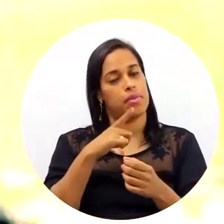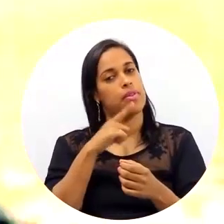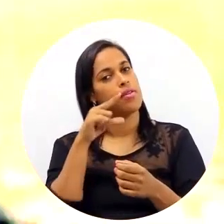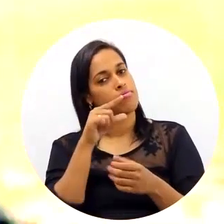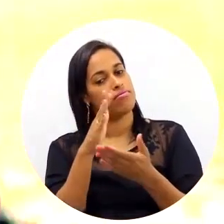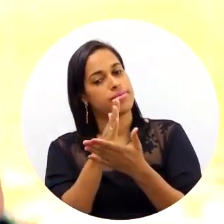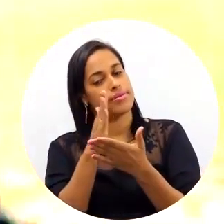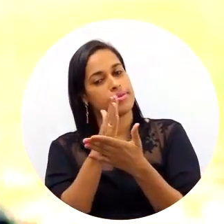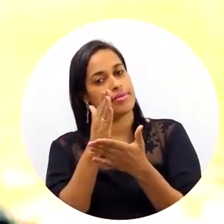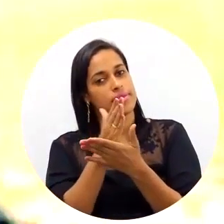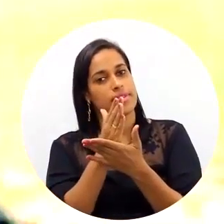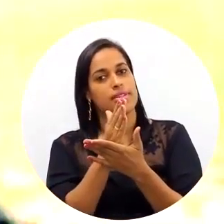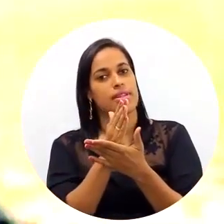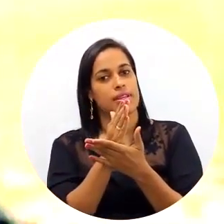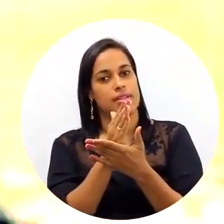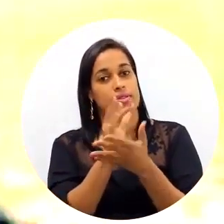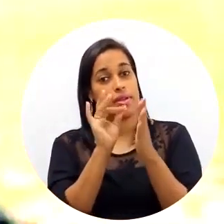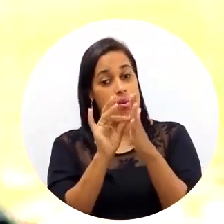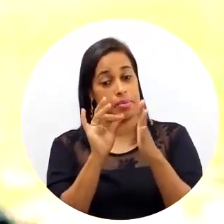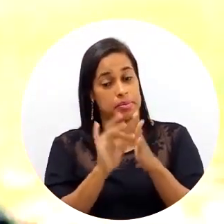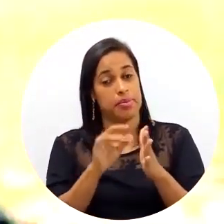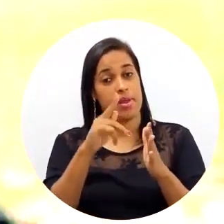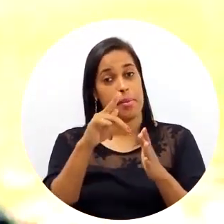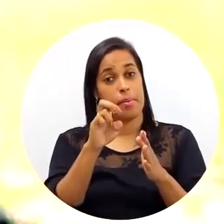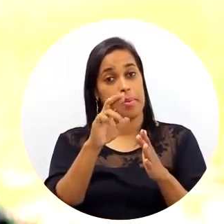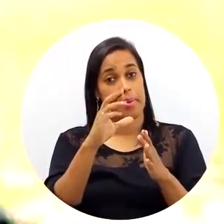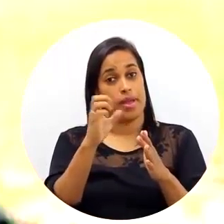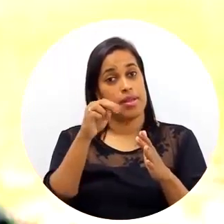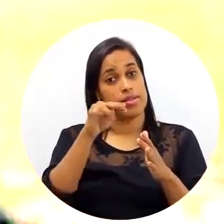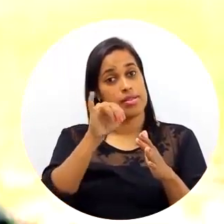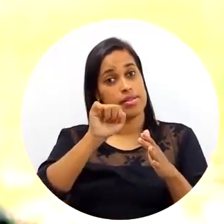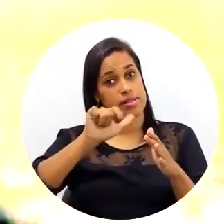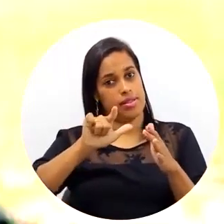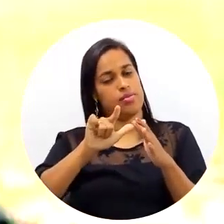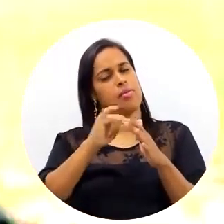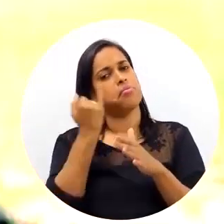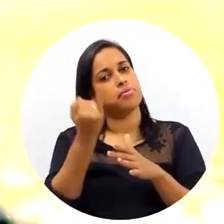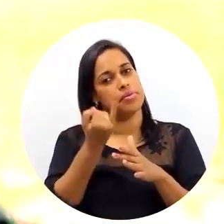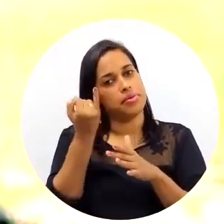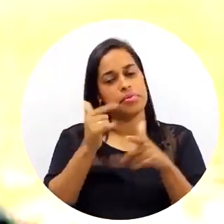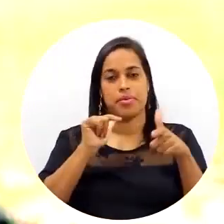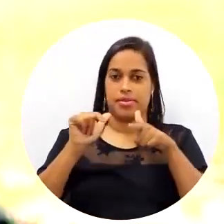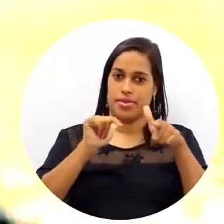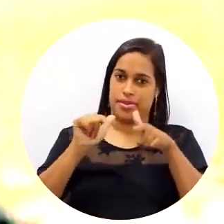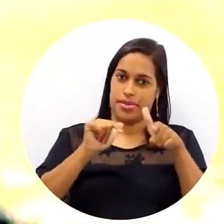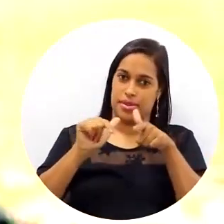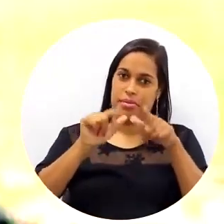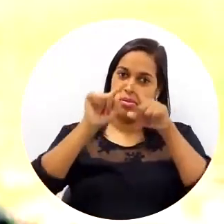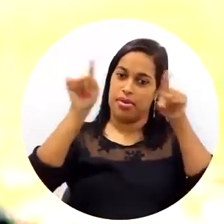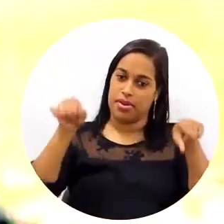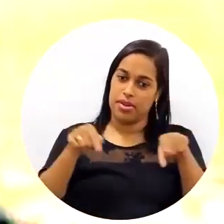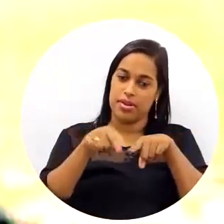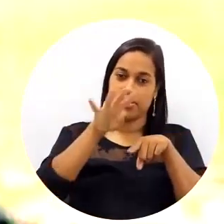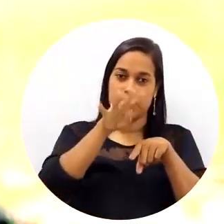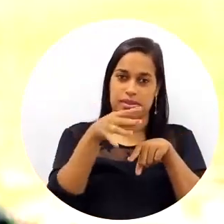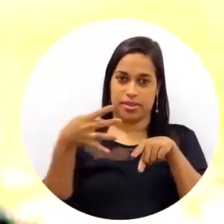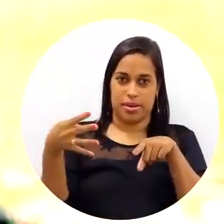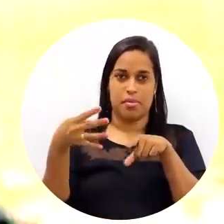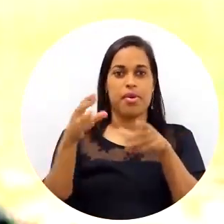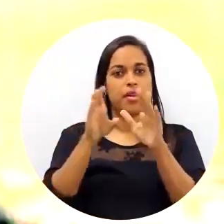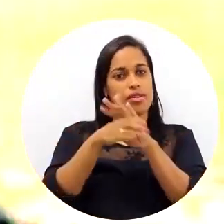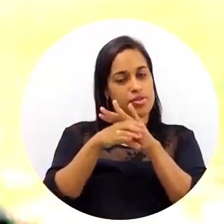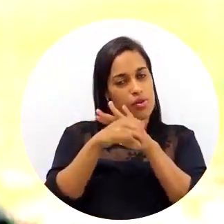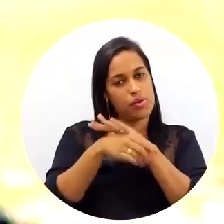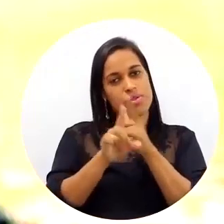tem no seu caderno, a aplicação do Passing Teal é fundamental quando estamos trabalhando com tabelas antropométricas e